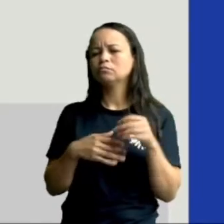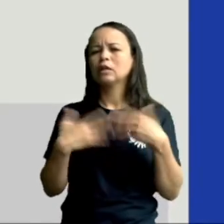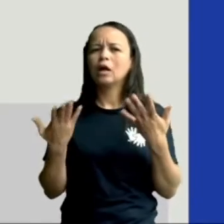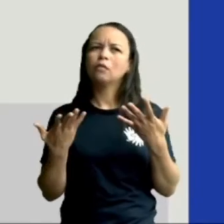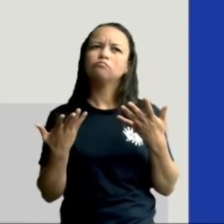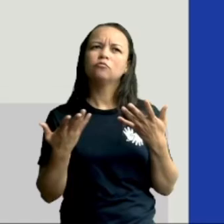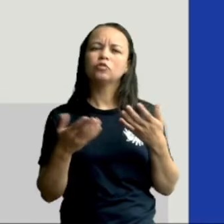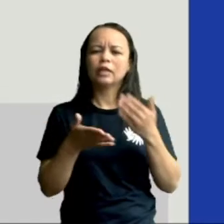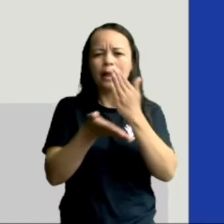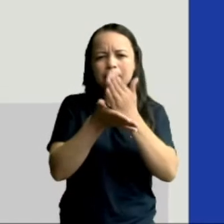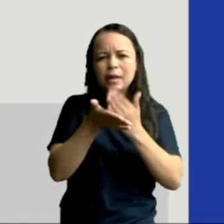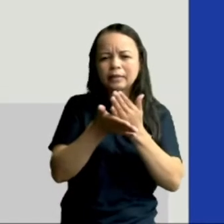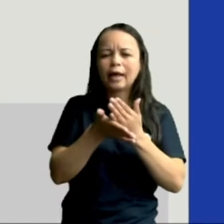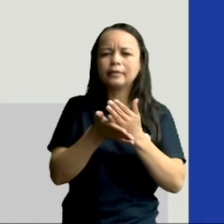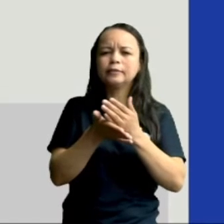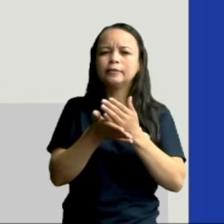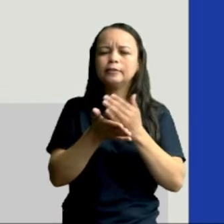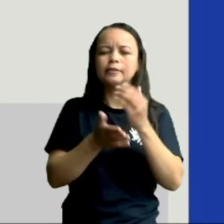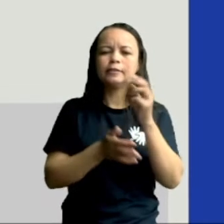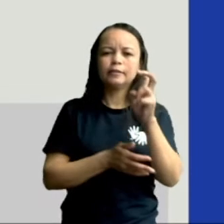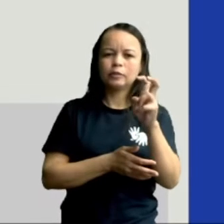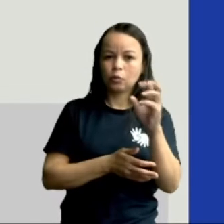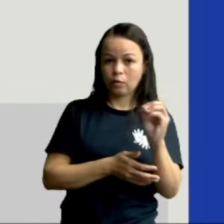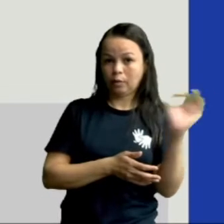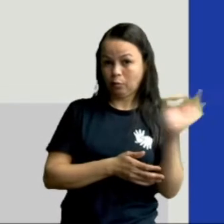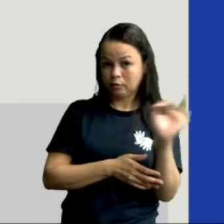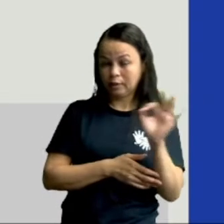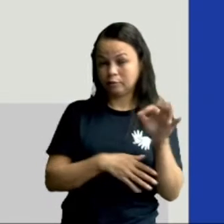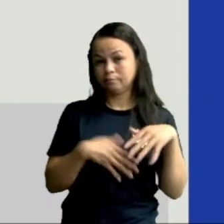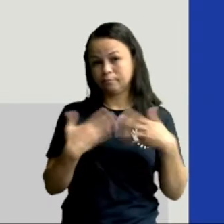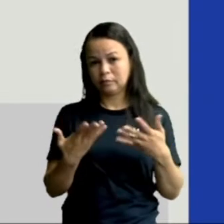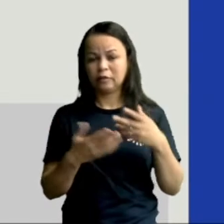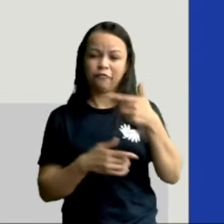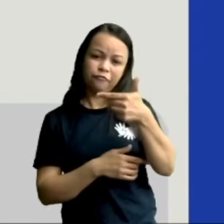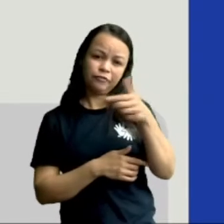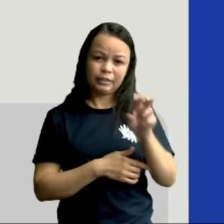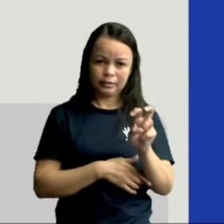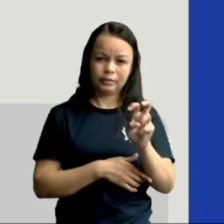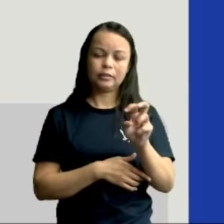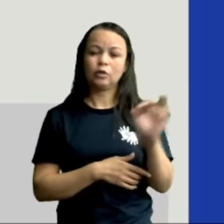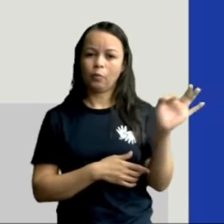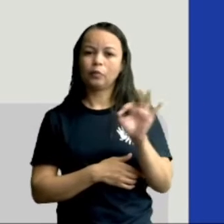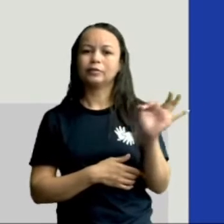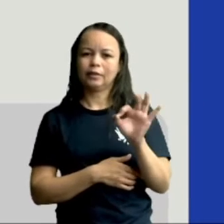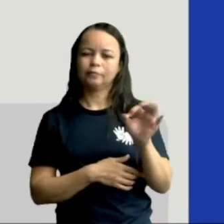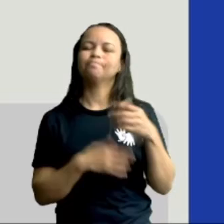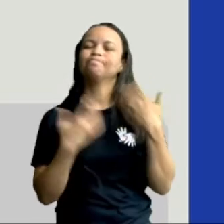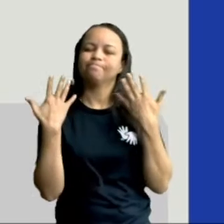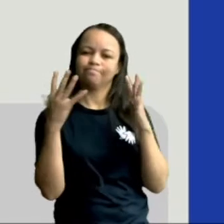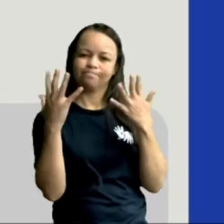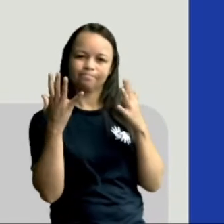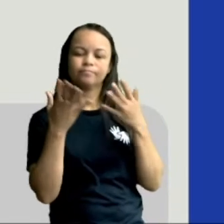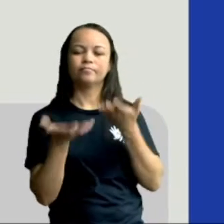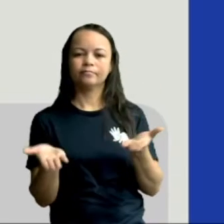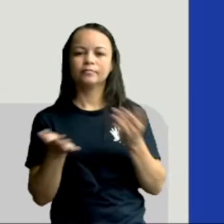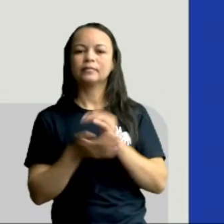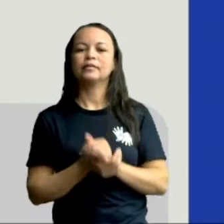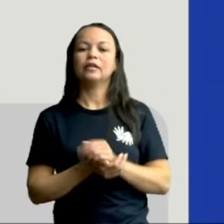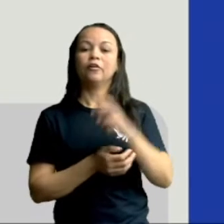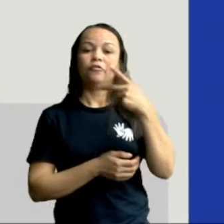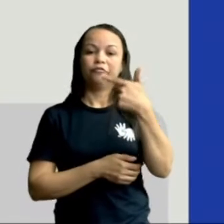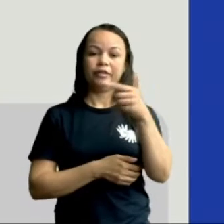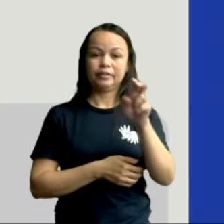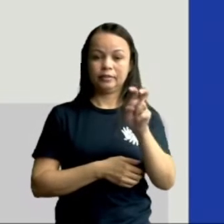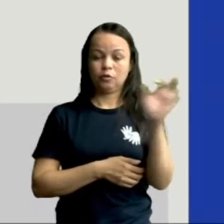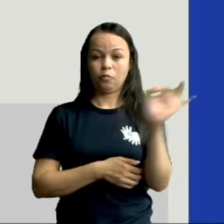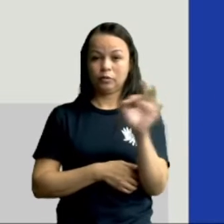que seja a metade de 50%, né? Então, vamos supor aí 25%. Isso mesmo. 25% vai